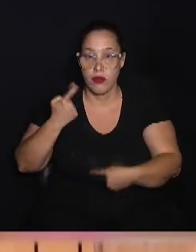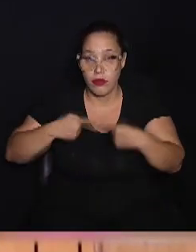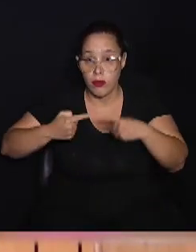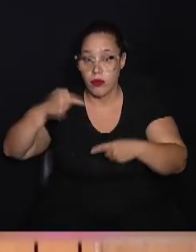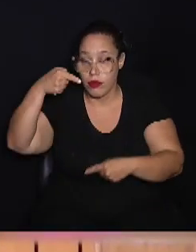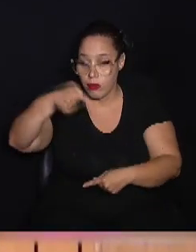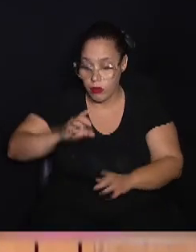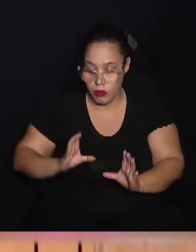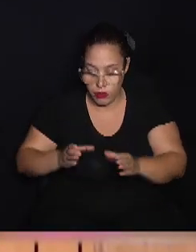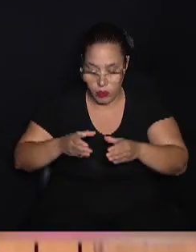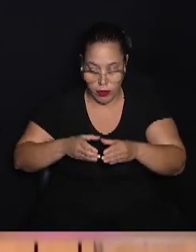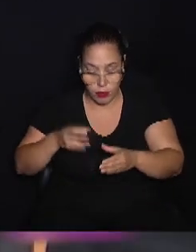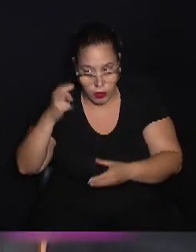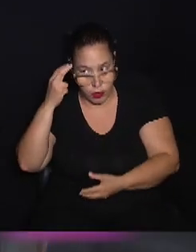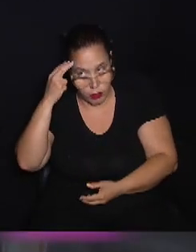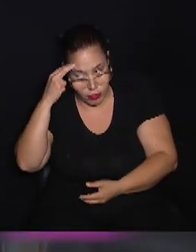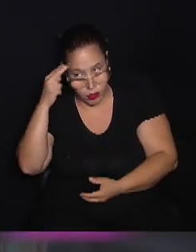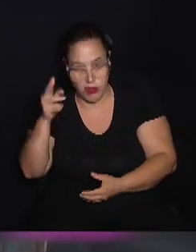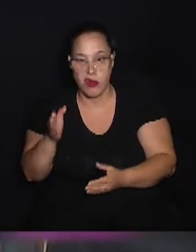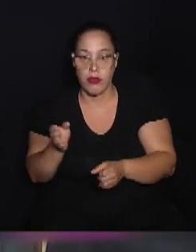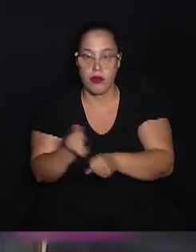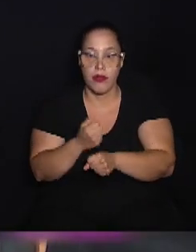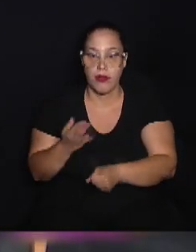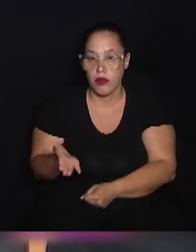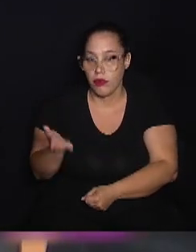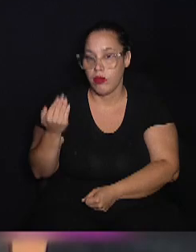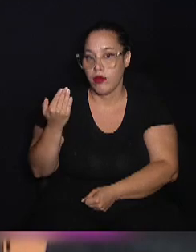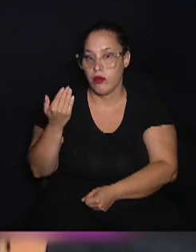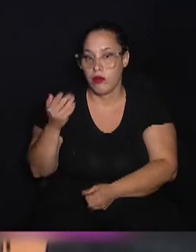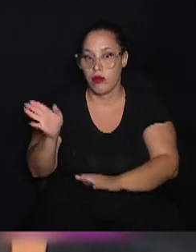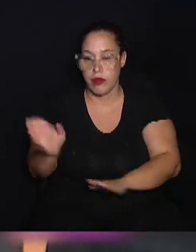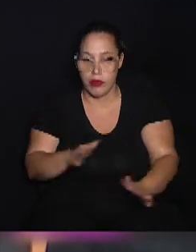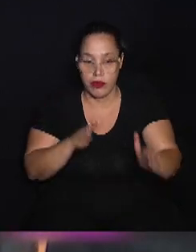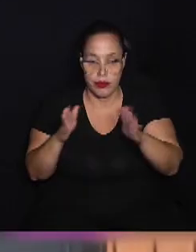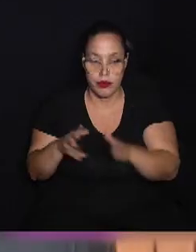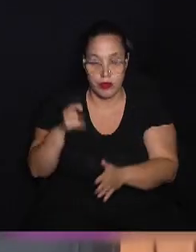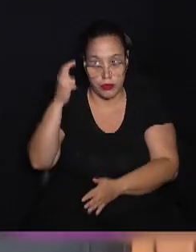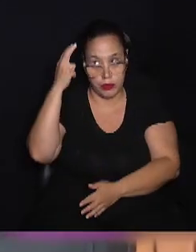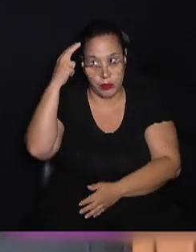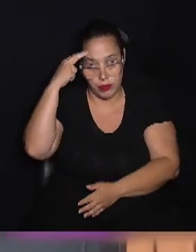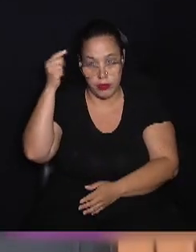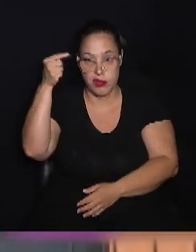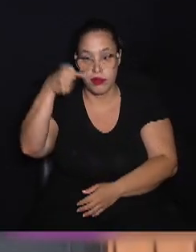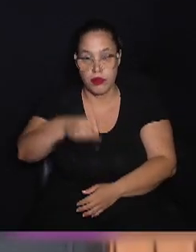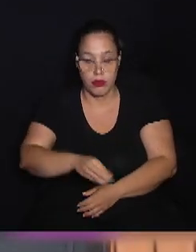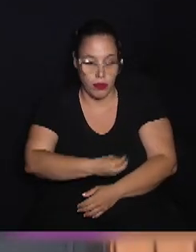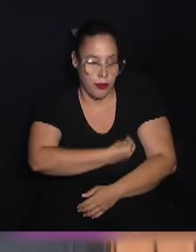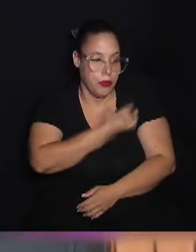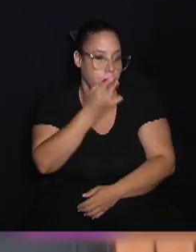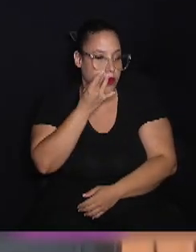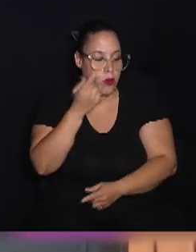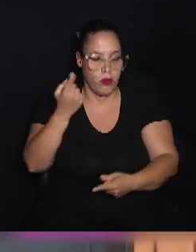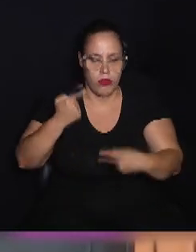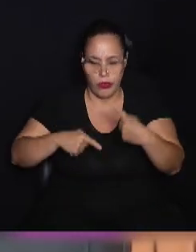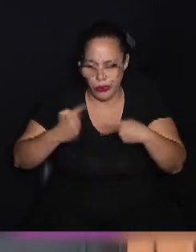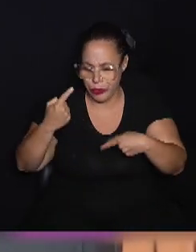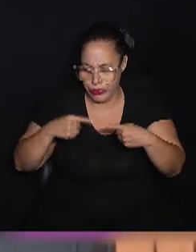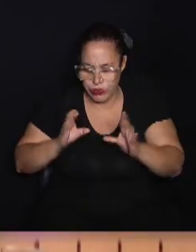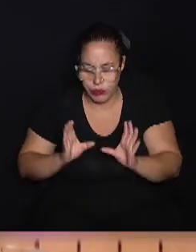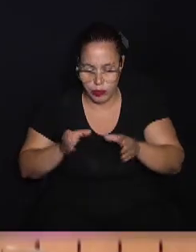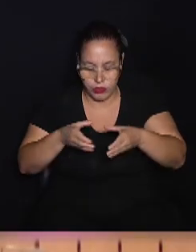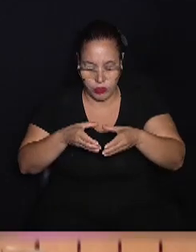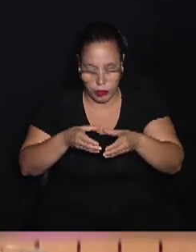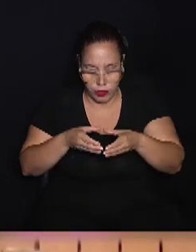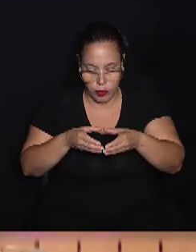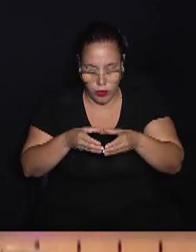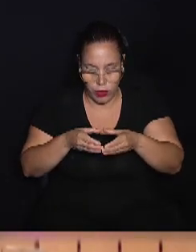aqui na comissão de cultura no ano passado né os produtores culturais Eles estiveram presentes foi debatido com a comissão e